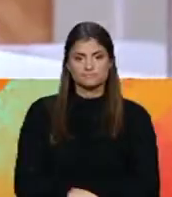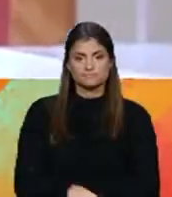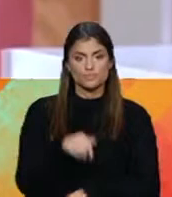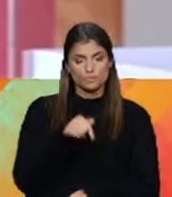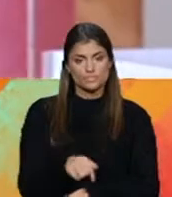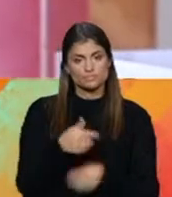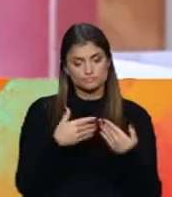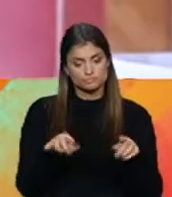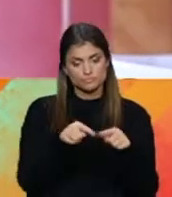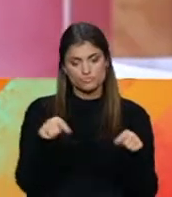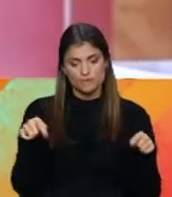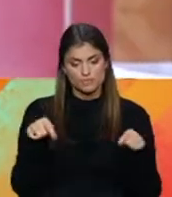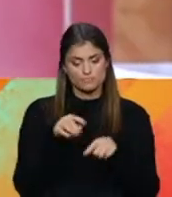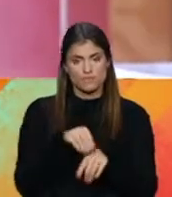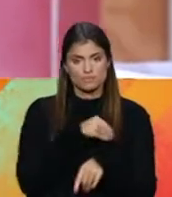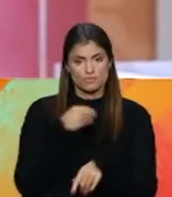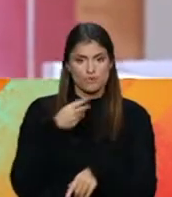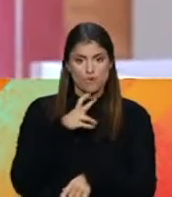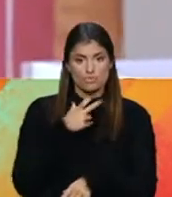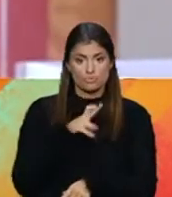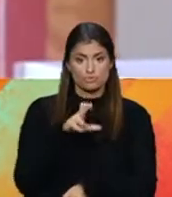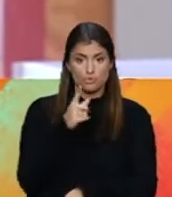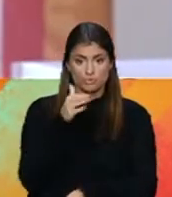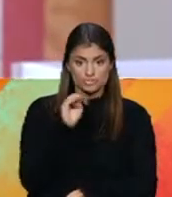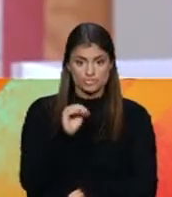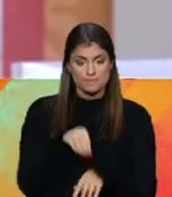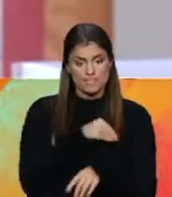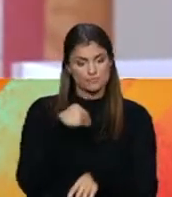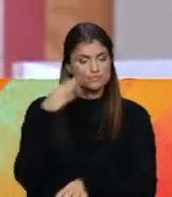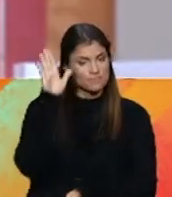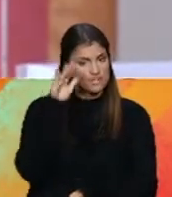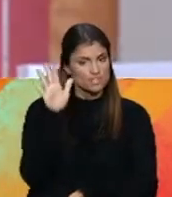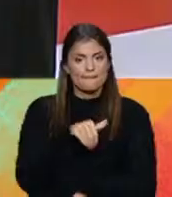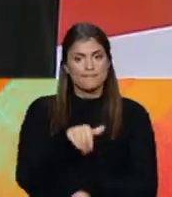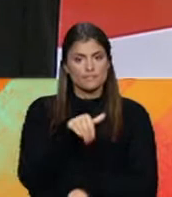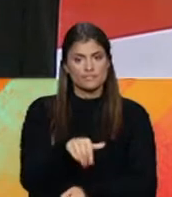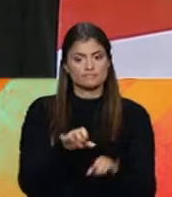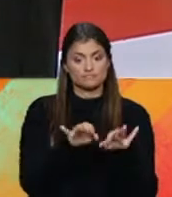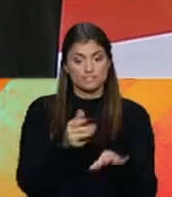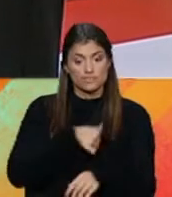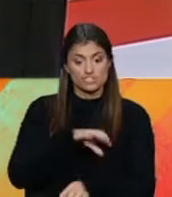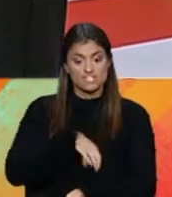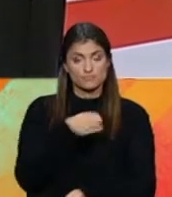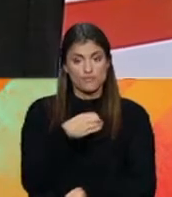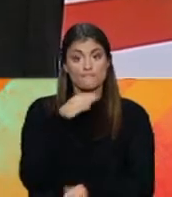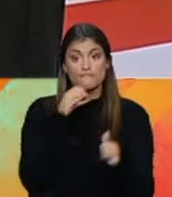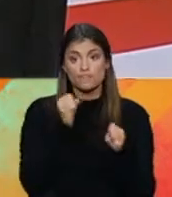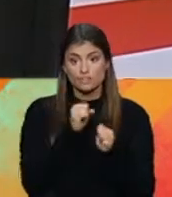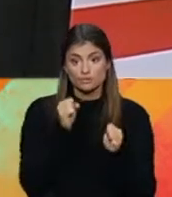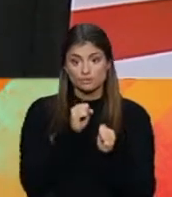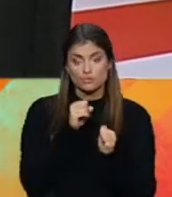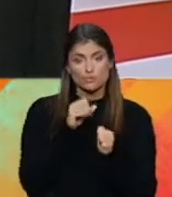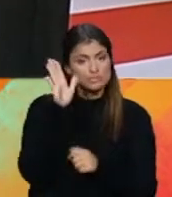o nosso consultório ao Dr Luiz Montenegro que é veterinário e nos sentimos muito frio